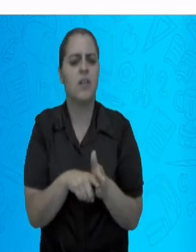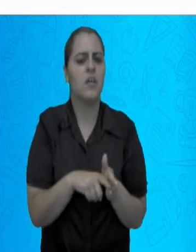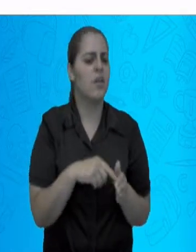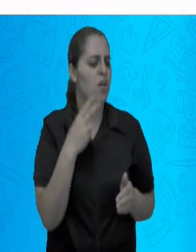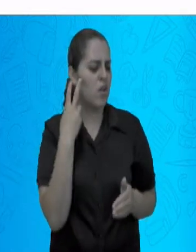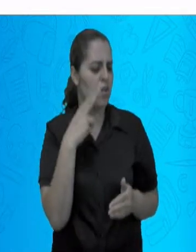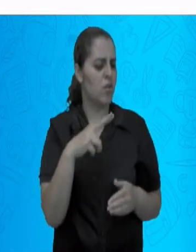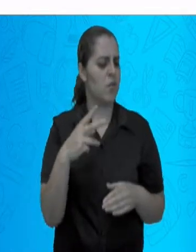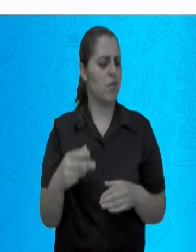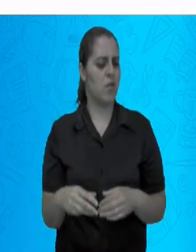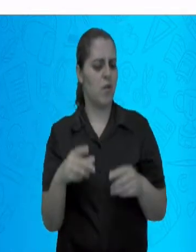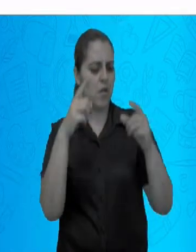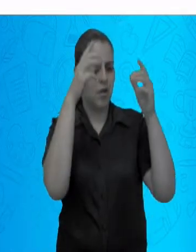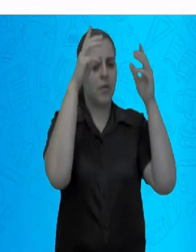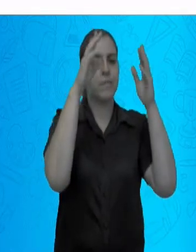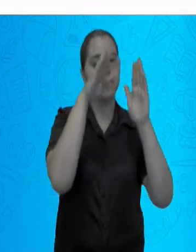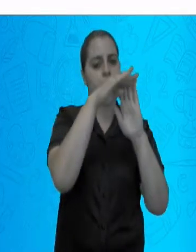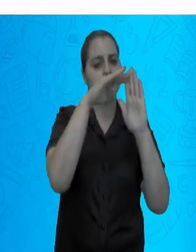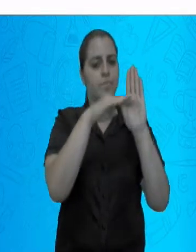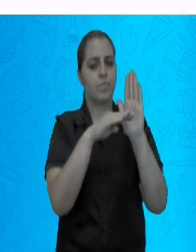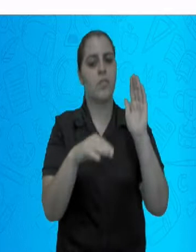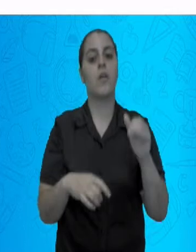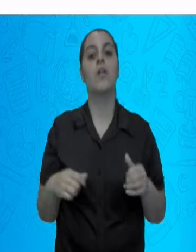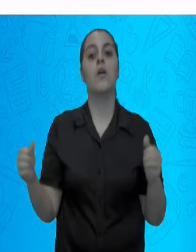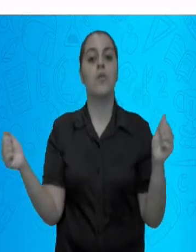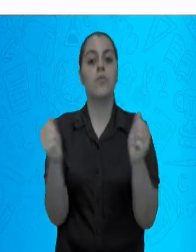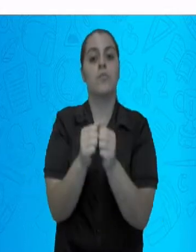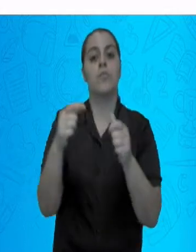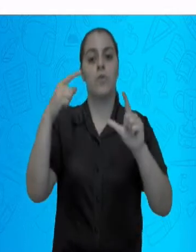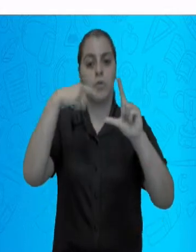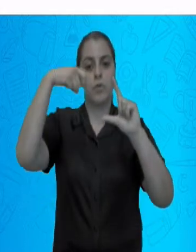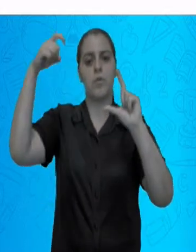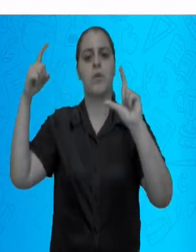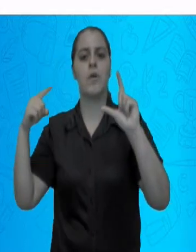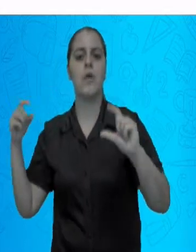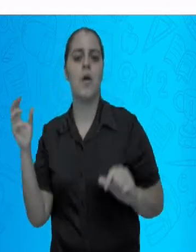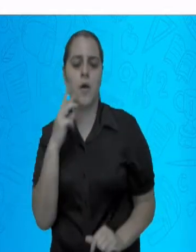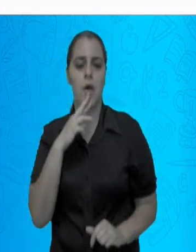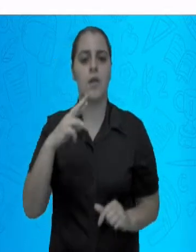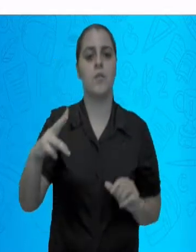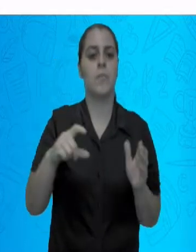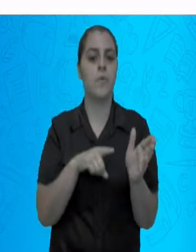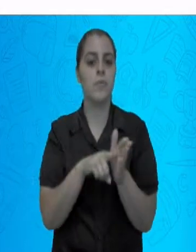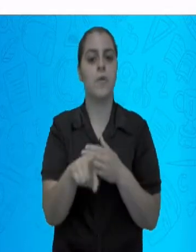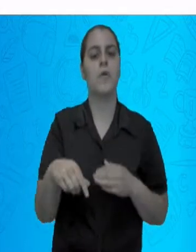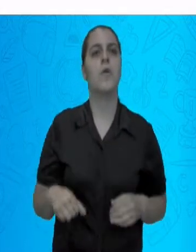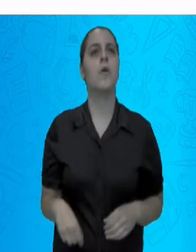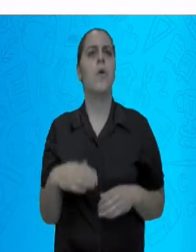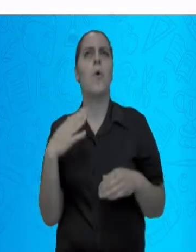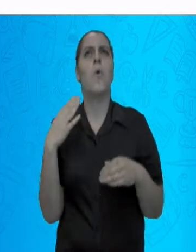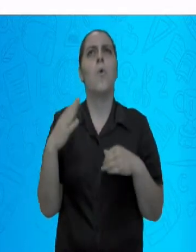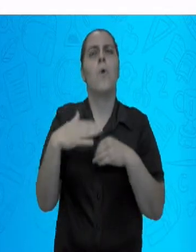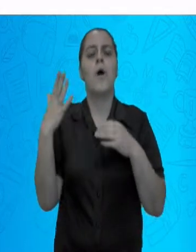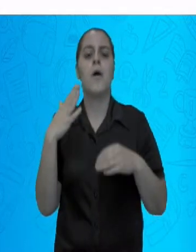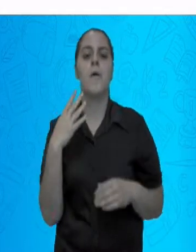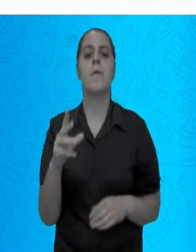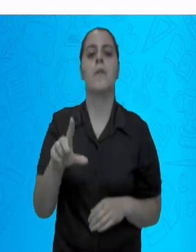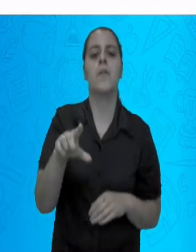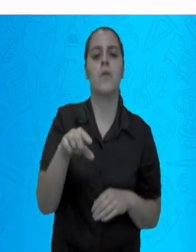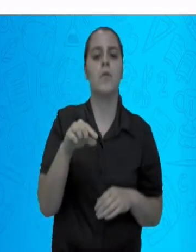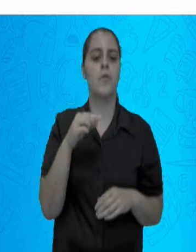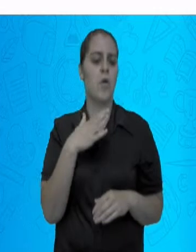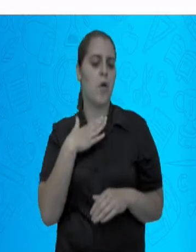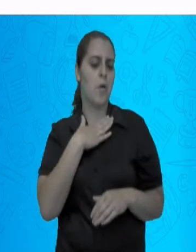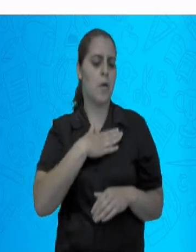com o gráfico, já podemos responder algumas perguntas sobre a preferência das comidas